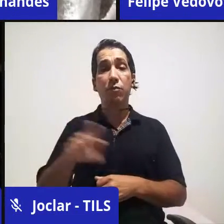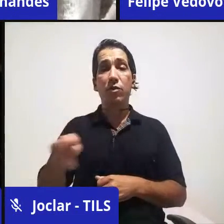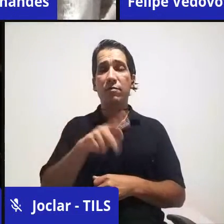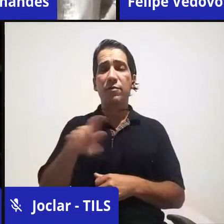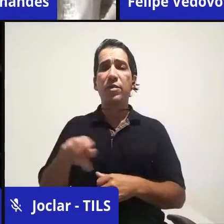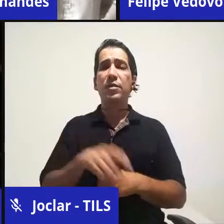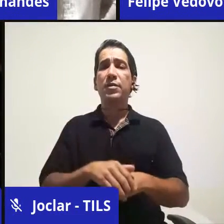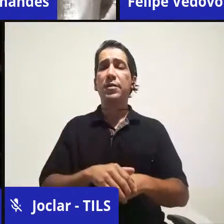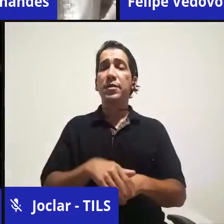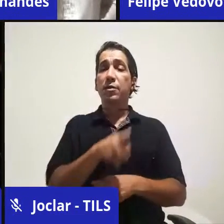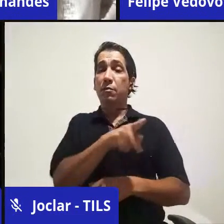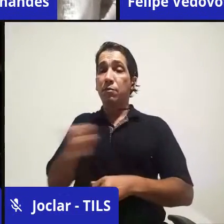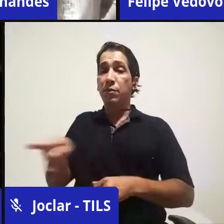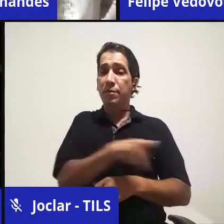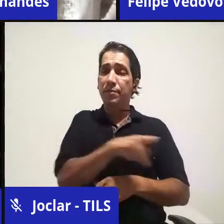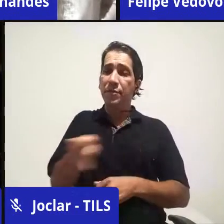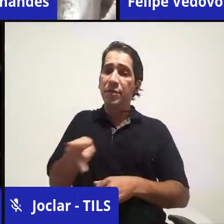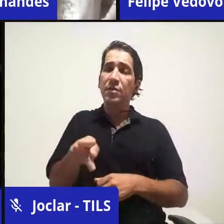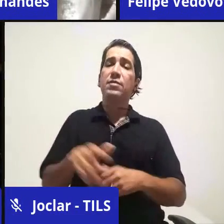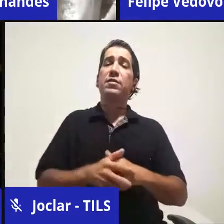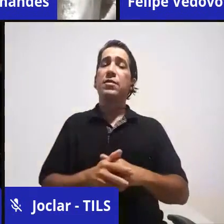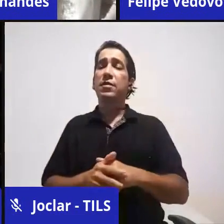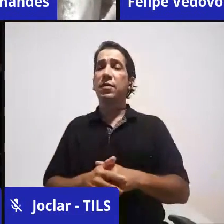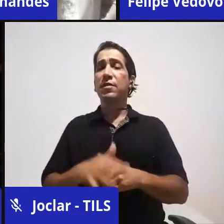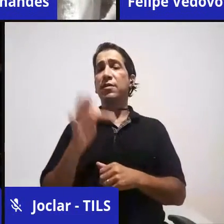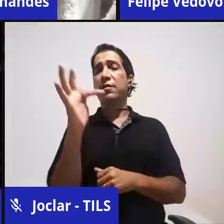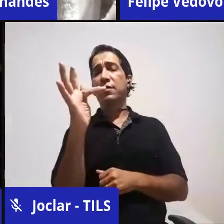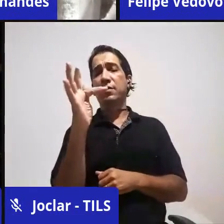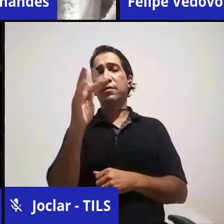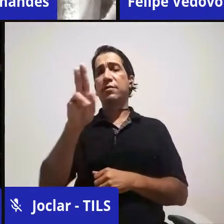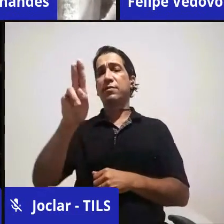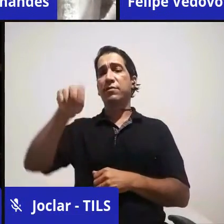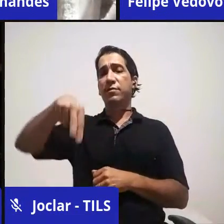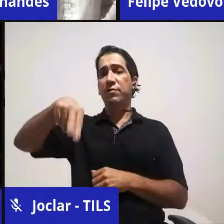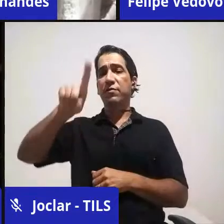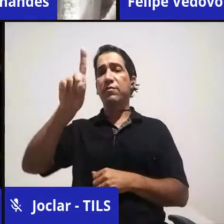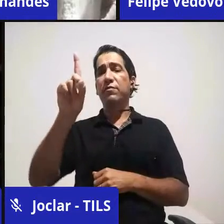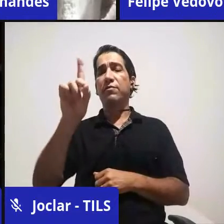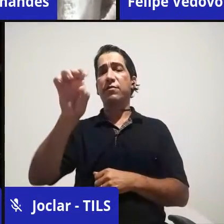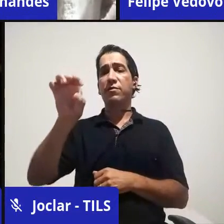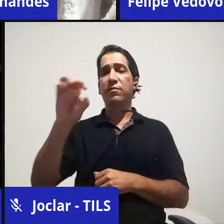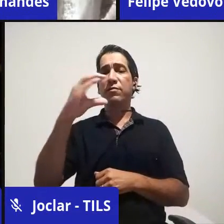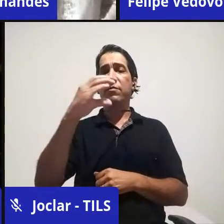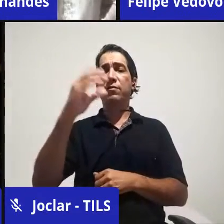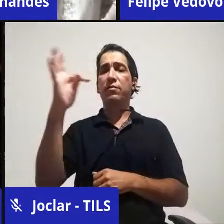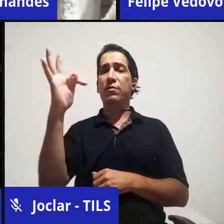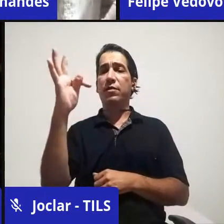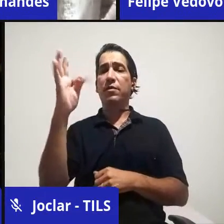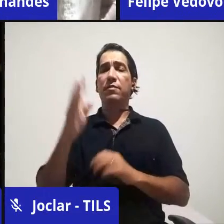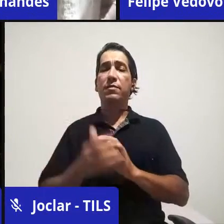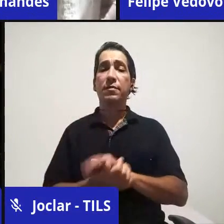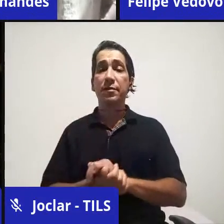Ensino, Ciência e Tecnologia do Estado de Mato Grosso do Sul. Com a palavra, professor Márcio.